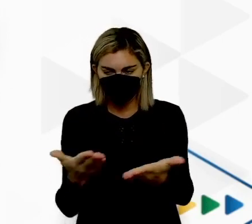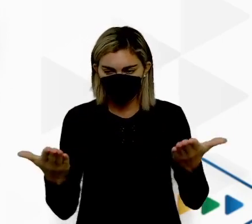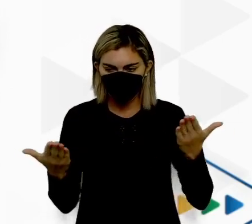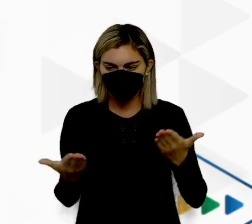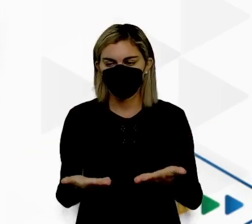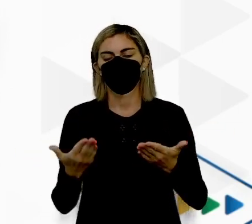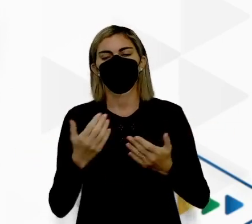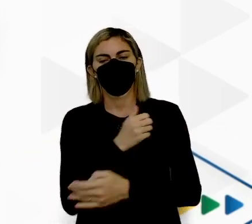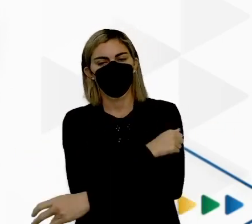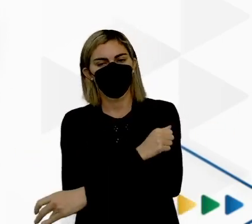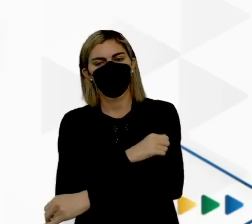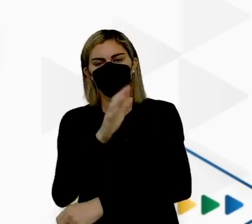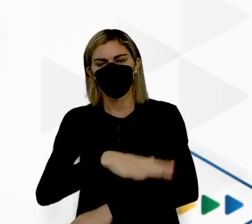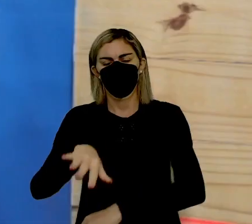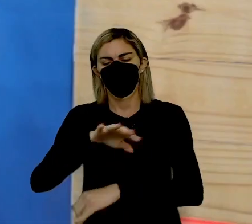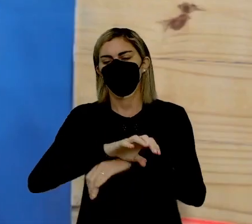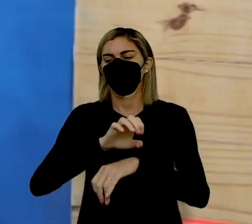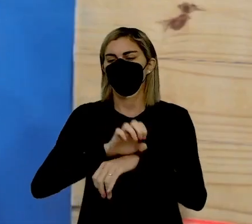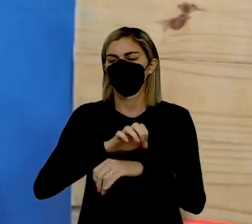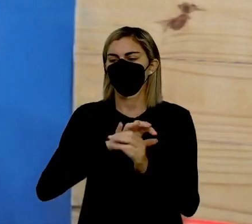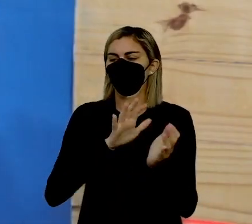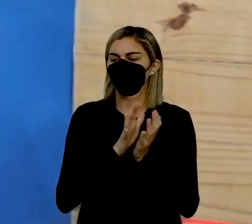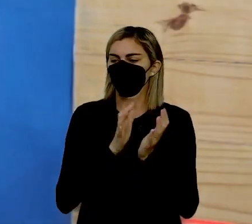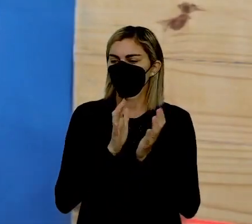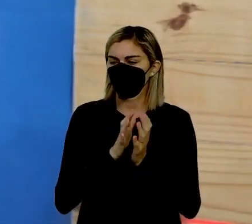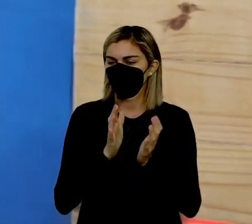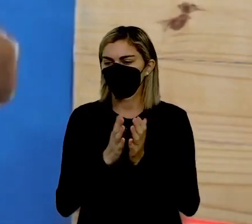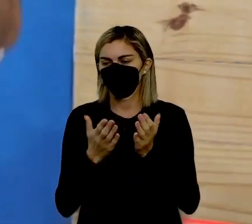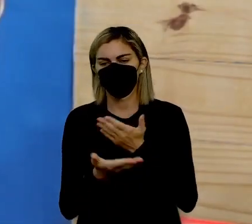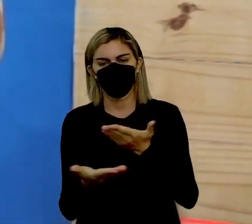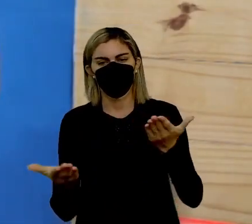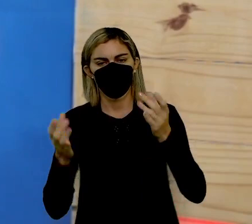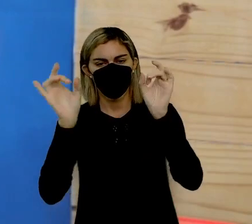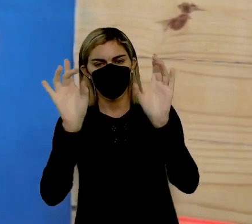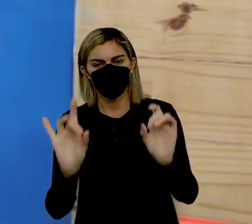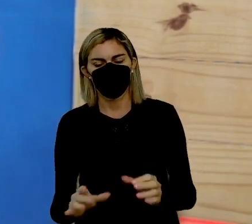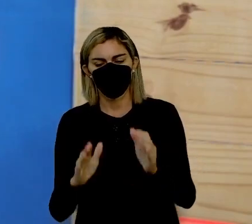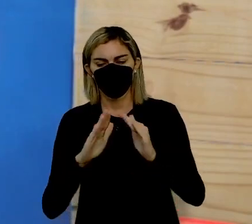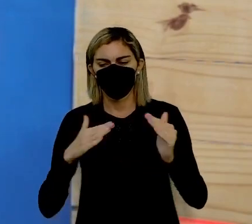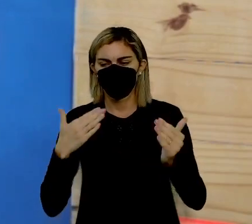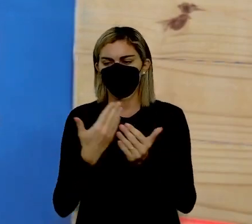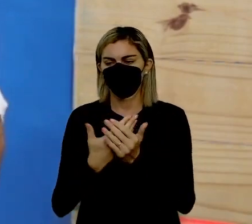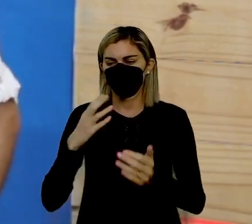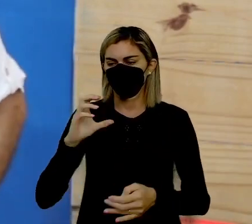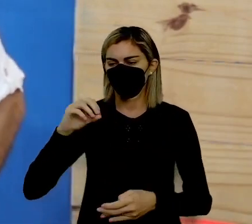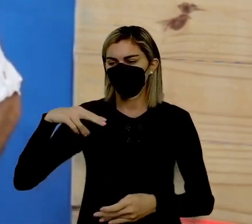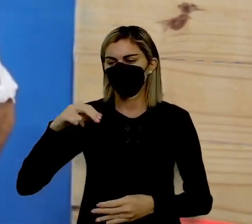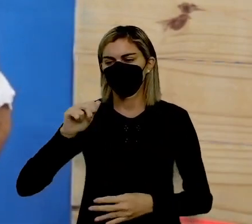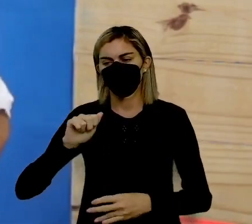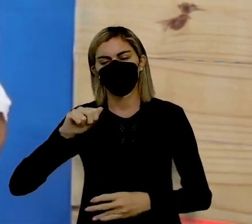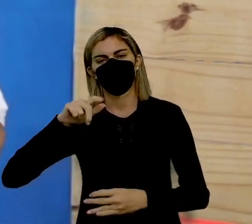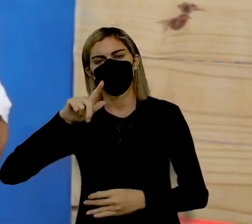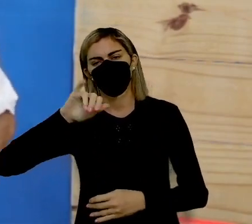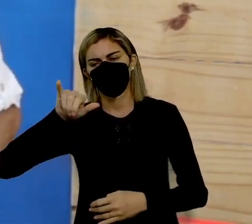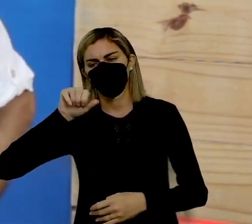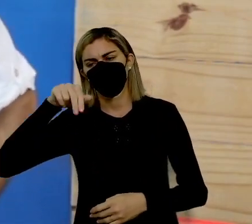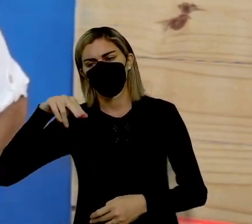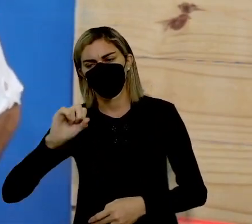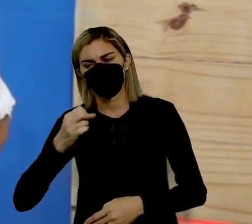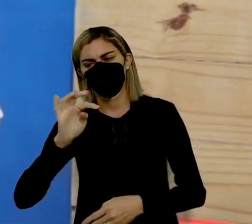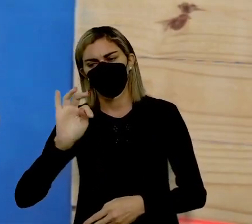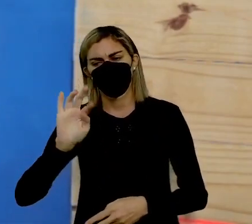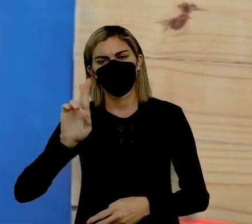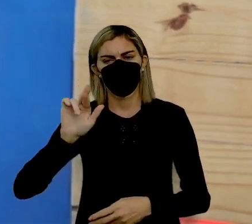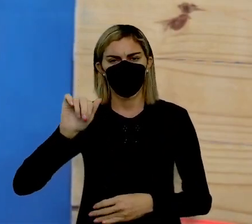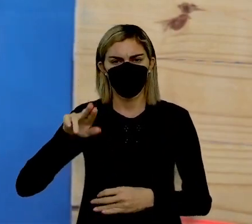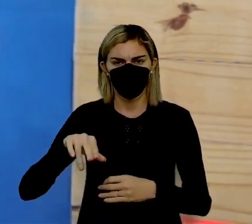Todos os alunos da Rede Estadual de Pernambuco, em especial a turma lá da Escola Cônego Jonas Taurino, a